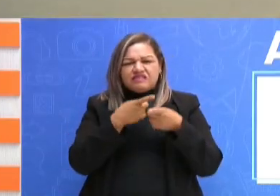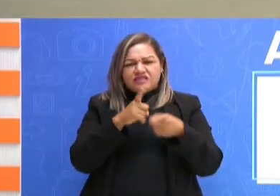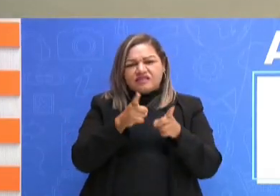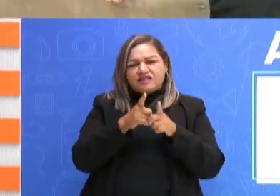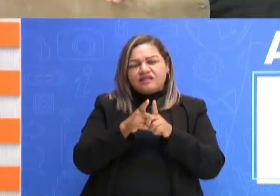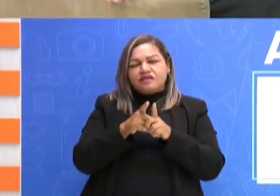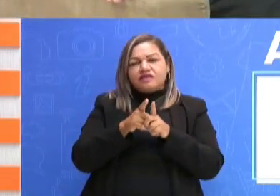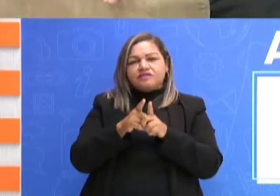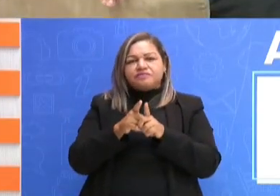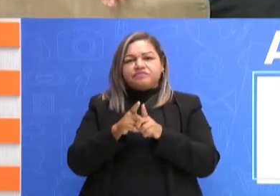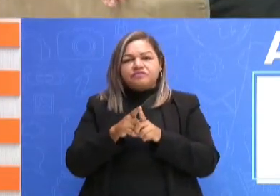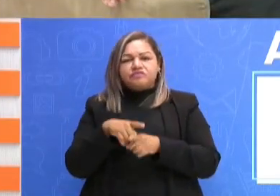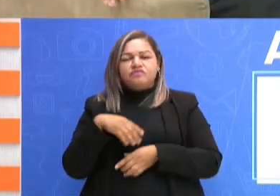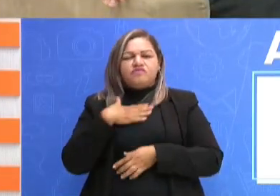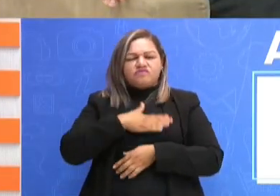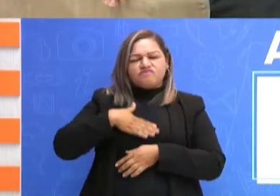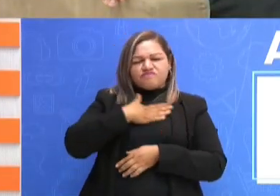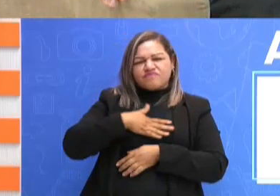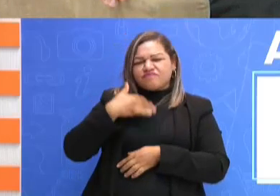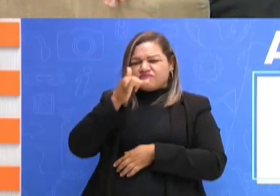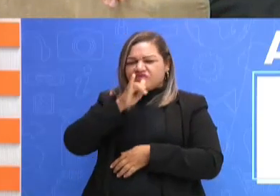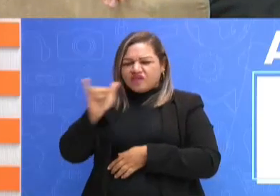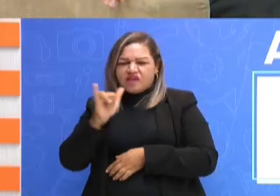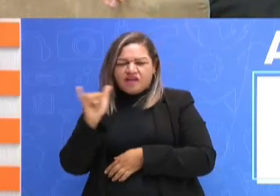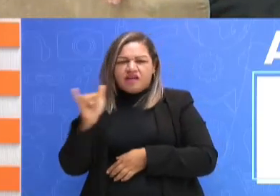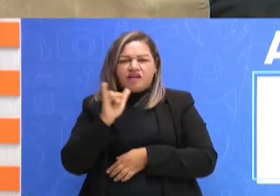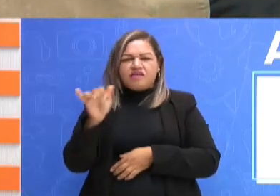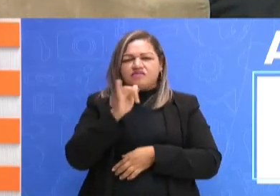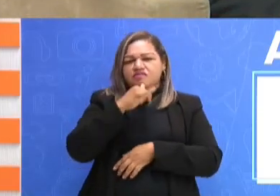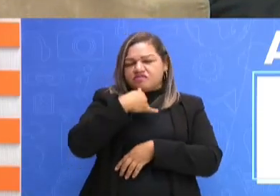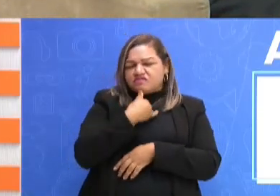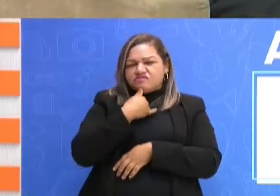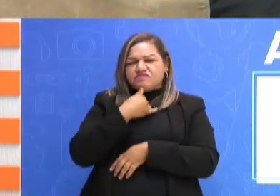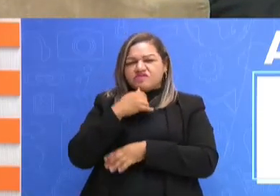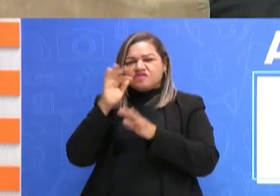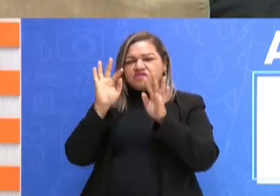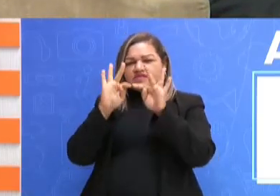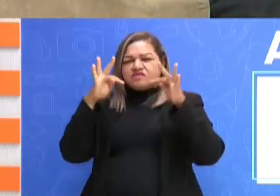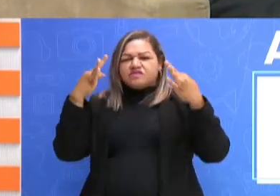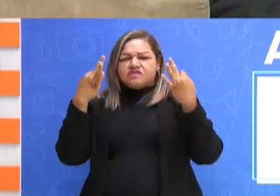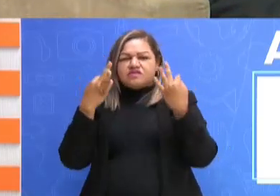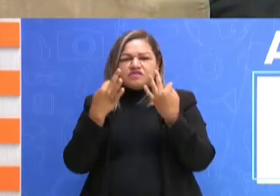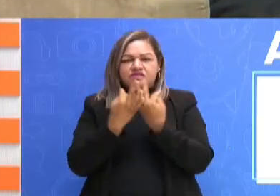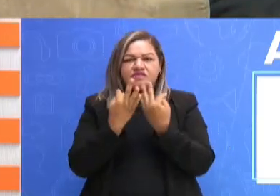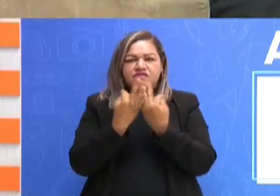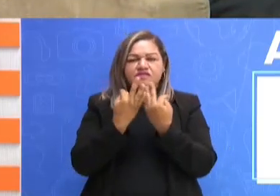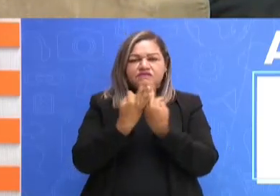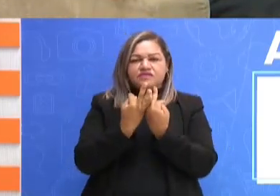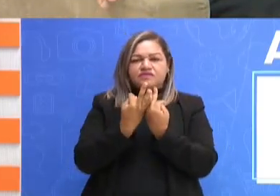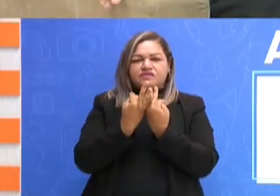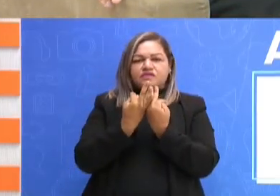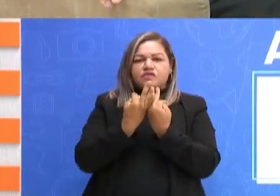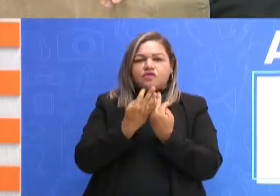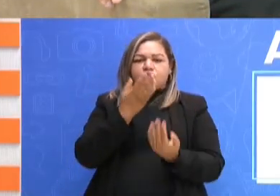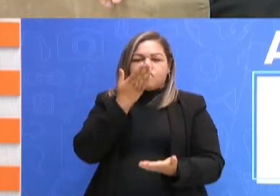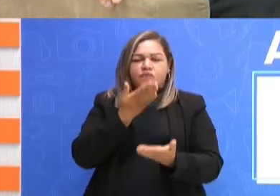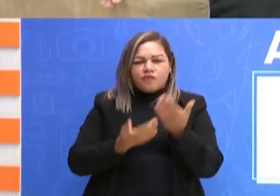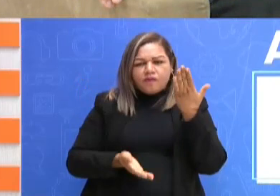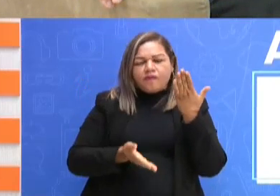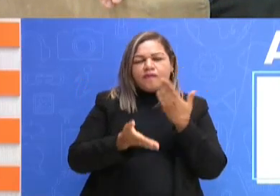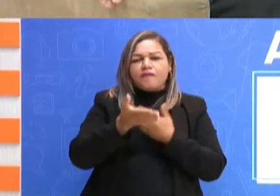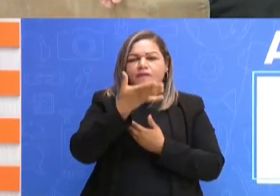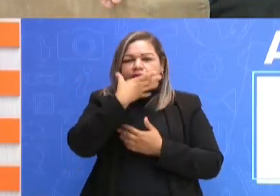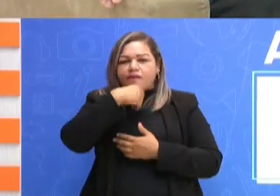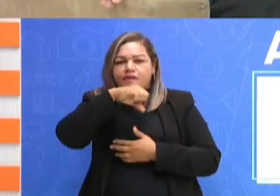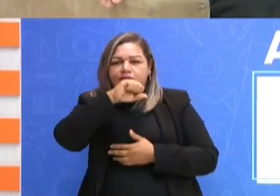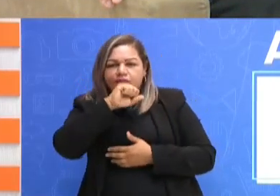começar pelo drama familiar que o senhor tem vivido, que o senhor está vivenciando, na verdade, né? Com a perda do seu pai há